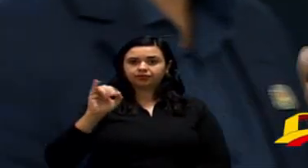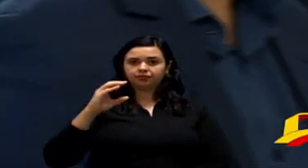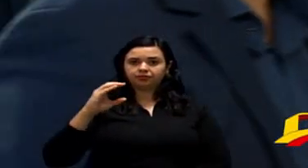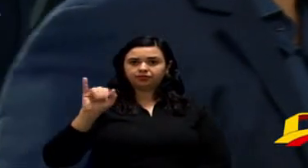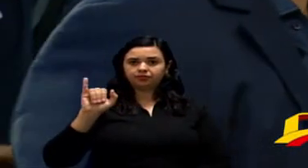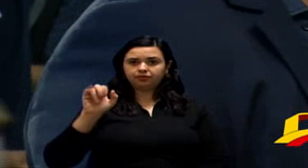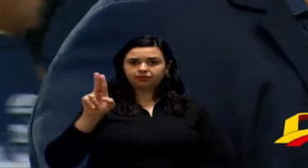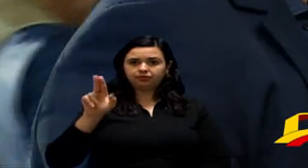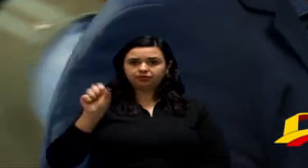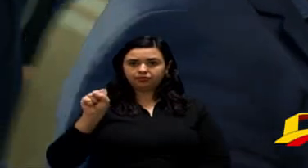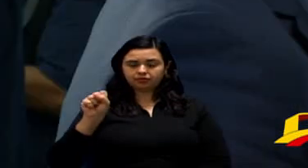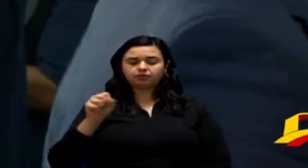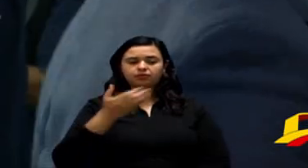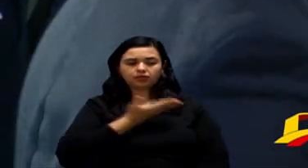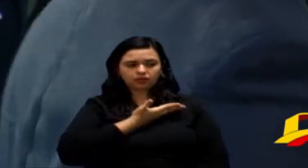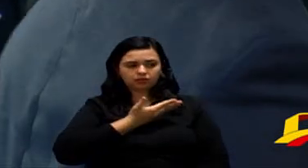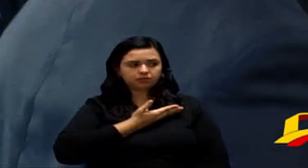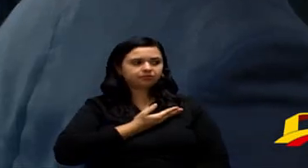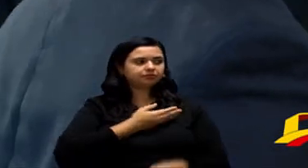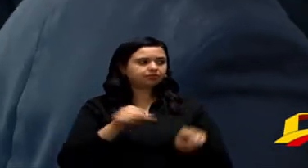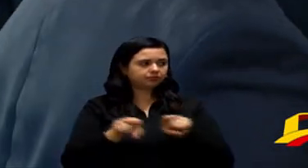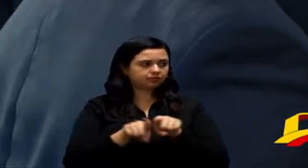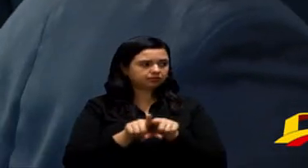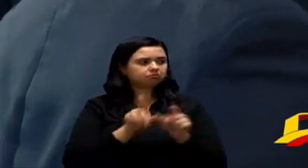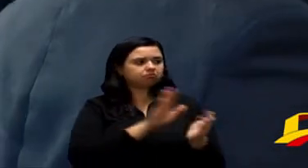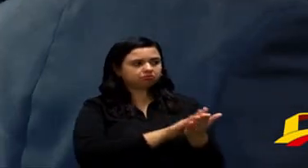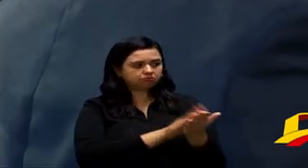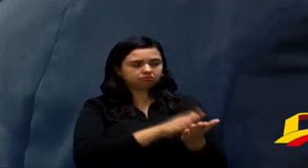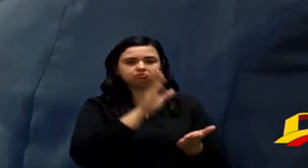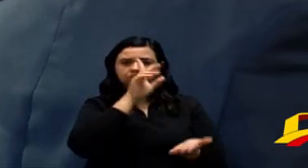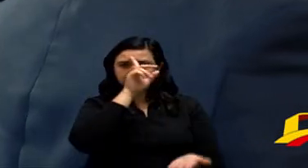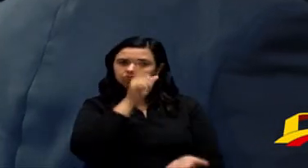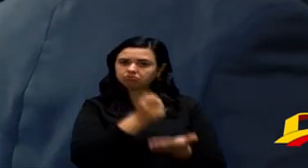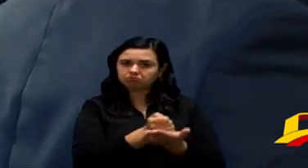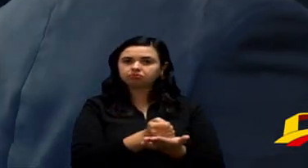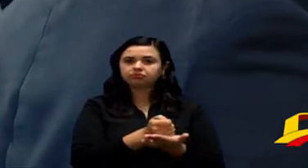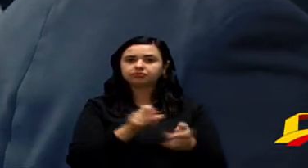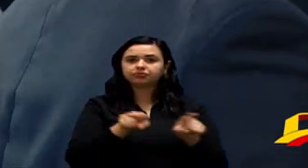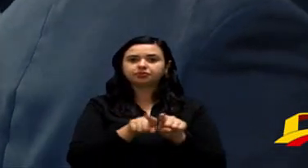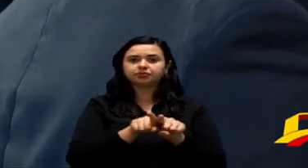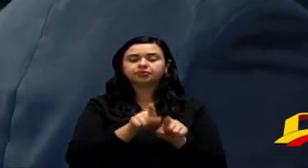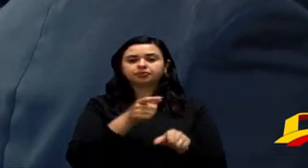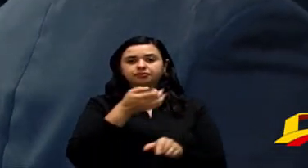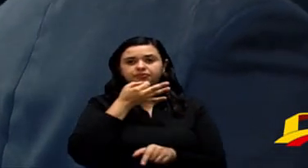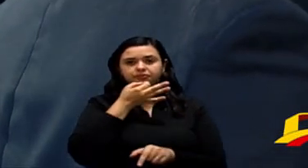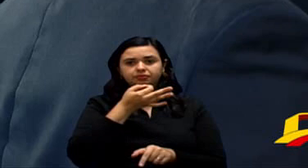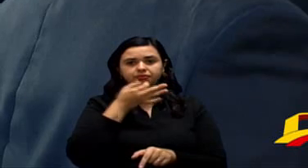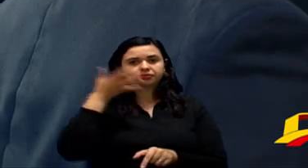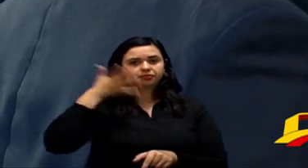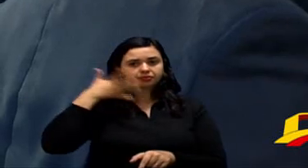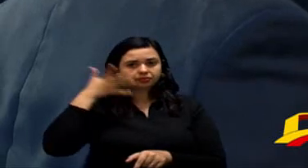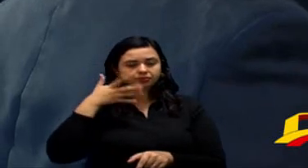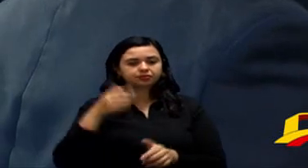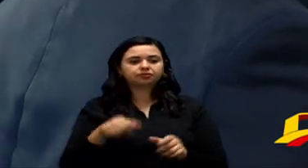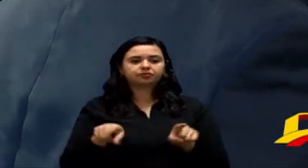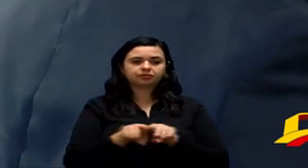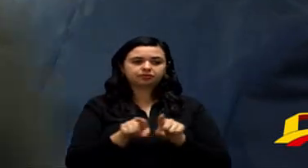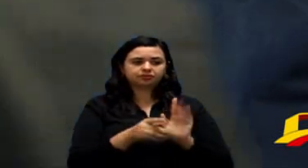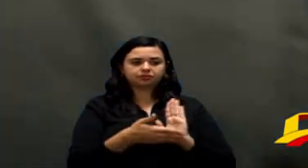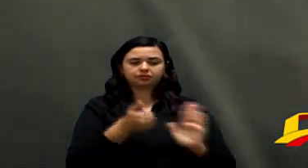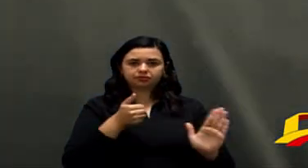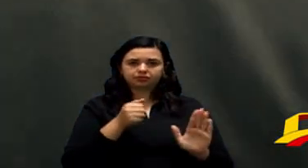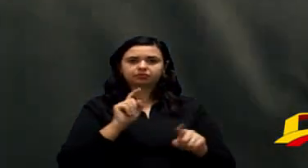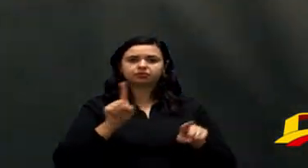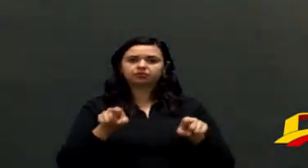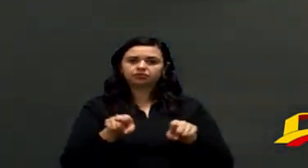colega nosso colega mas meu amigo também parabenizo pela decisão pelas palavras proferidas Ali pela decisão de se retirar e também solicitar